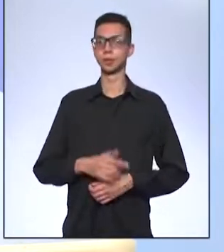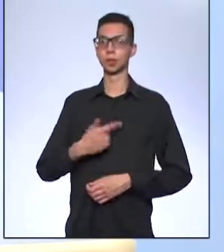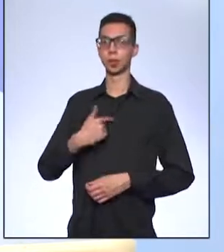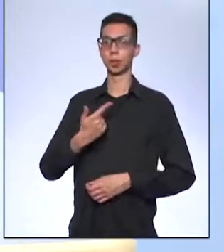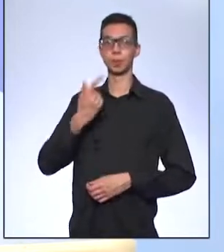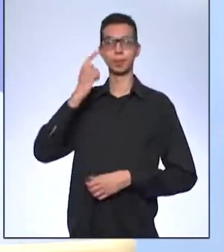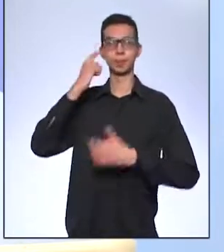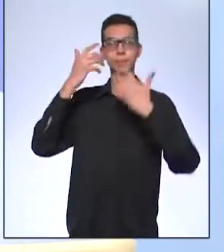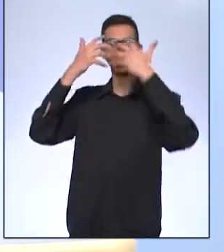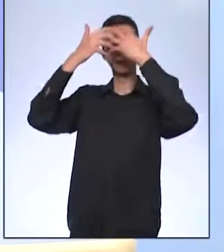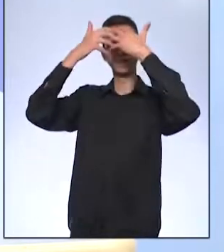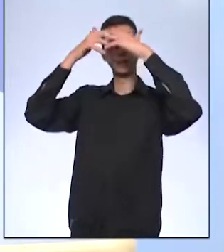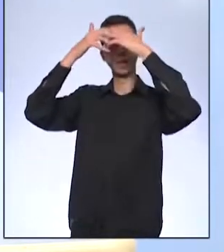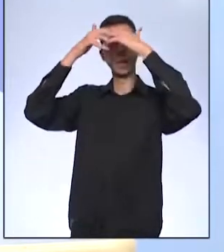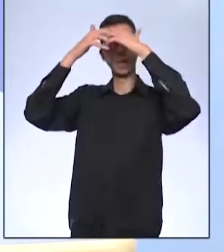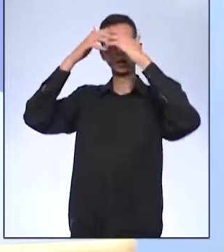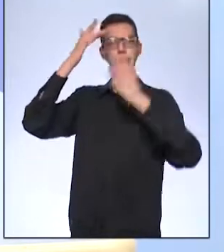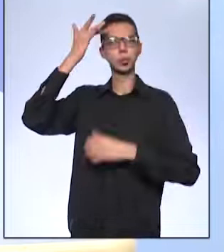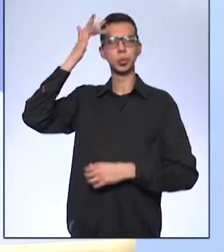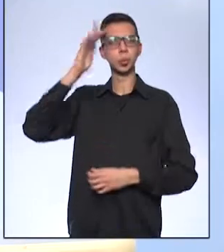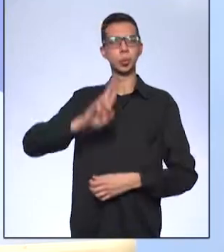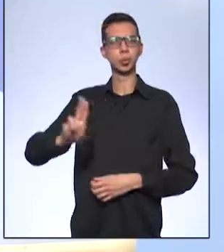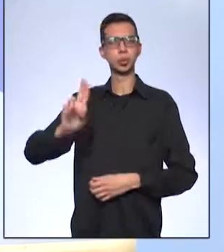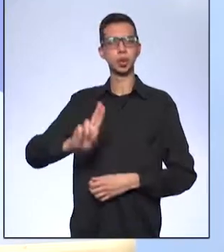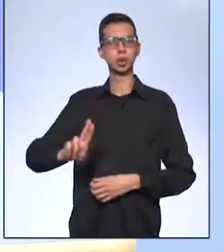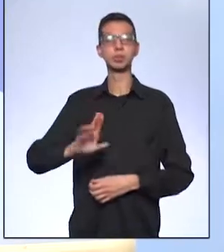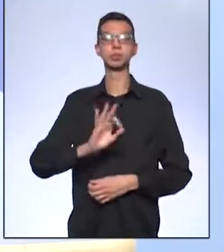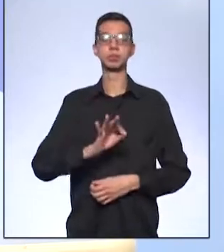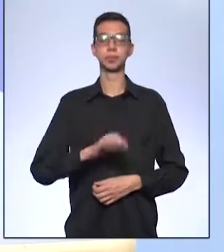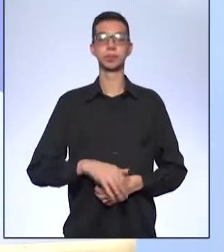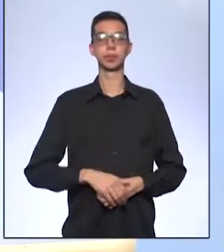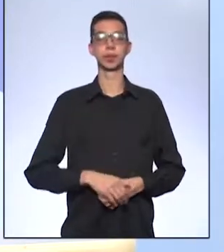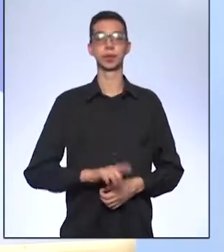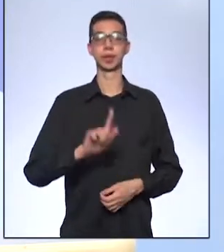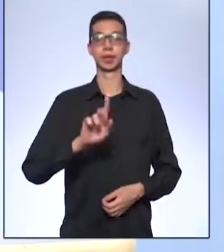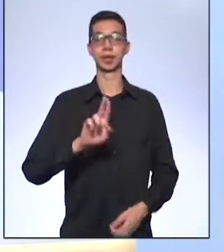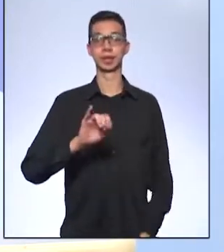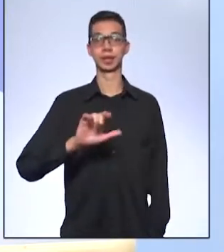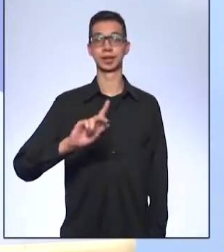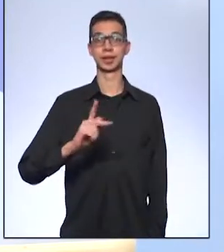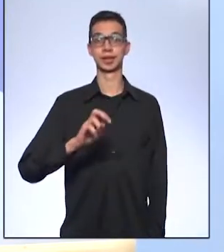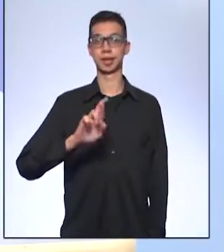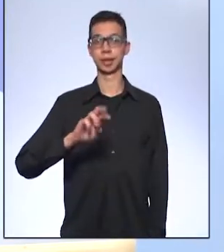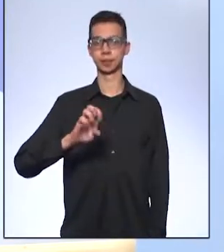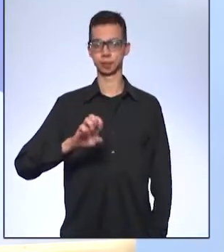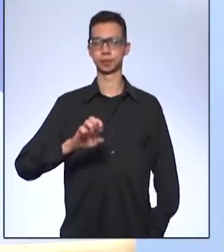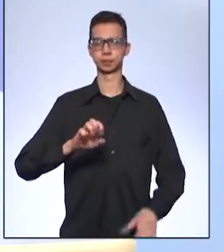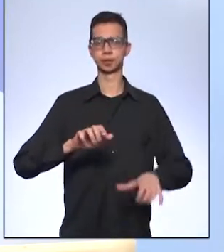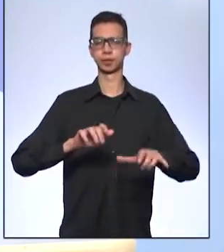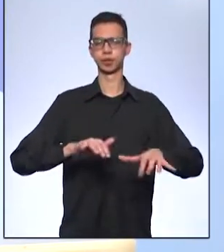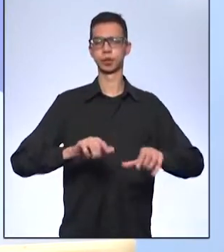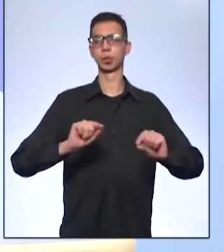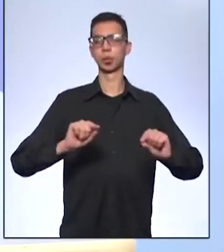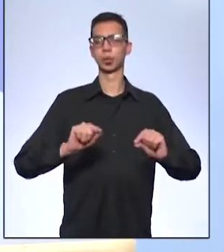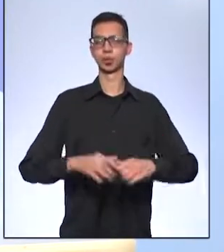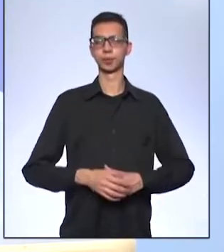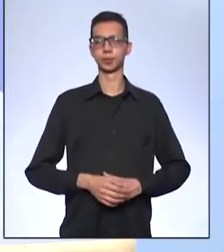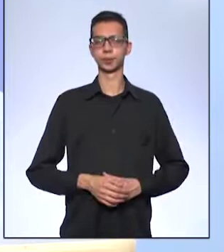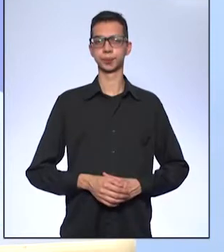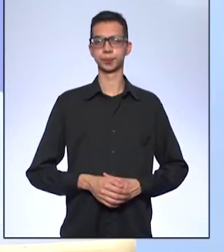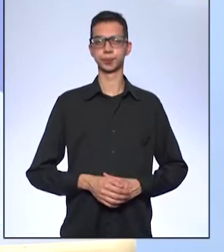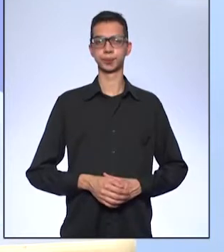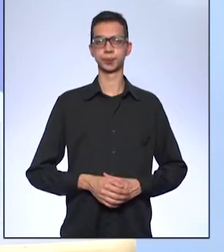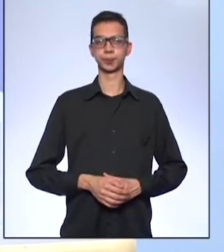sei desse consumo, viu, gente? O Guilherme escreveu: a TV consumes 250